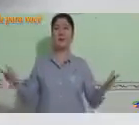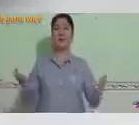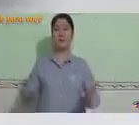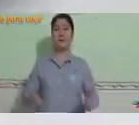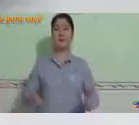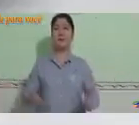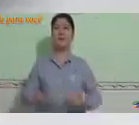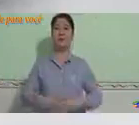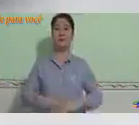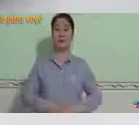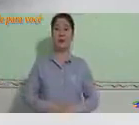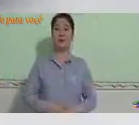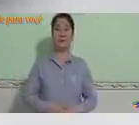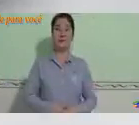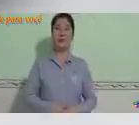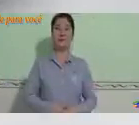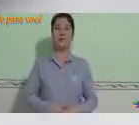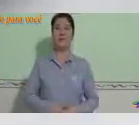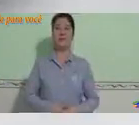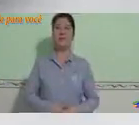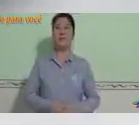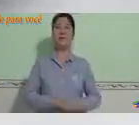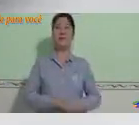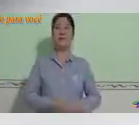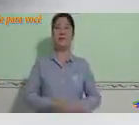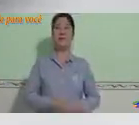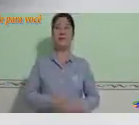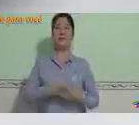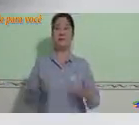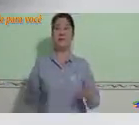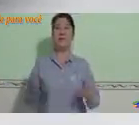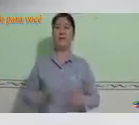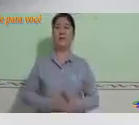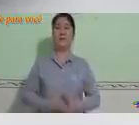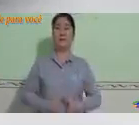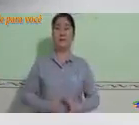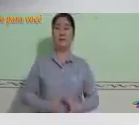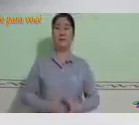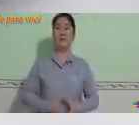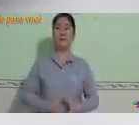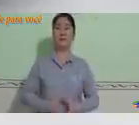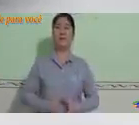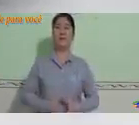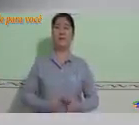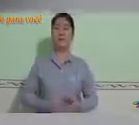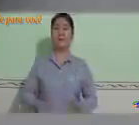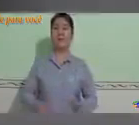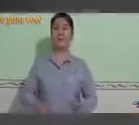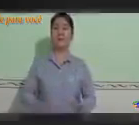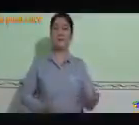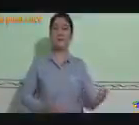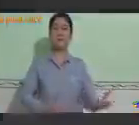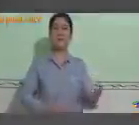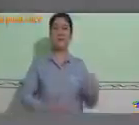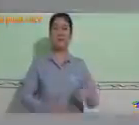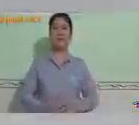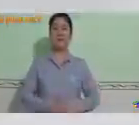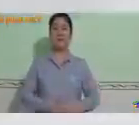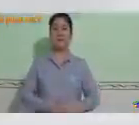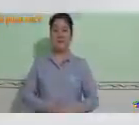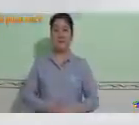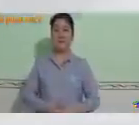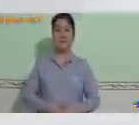Ao seguir todos estes passos é possível fechar os poros e ficar com a pele bonita e uniforme, mesmo quando estiver